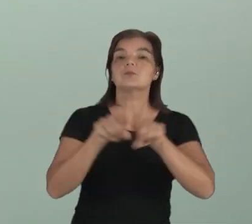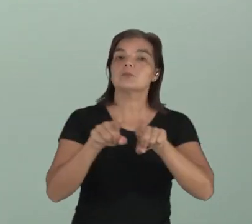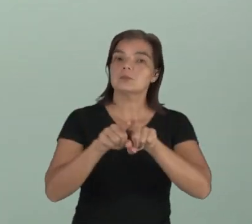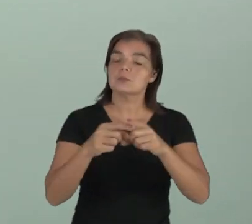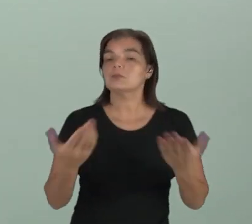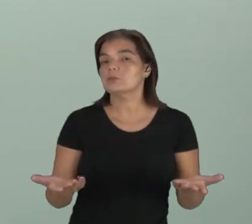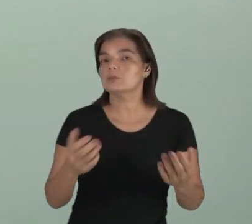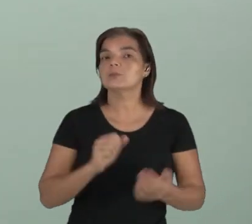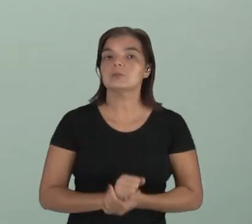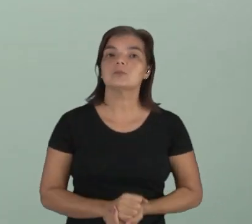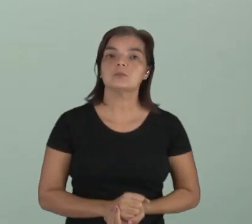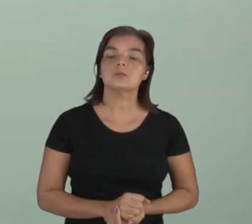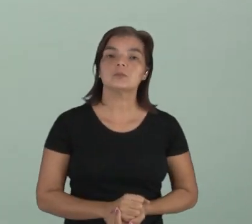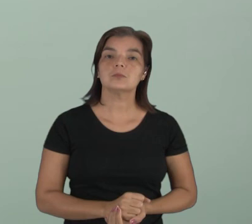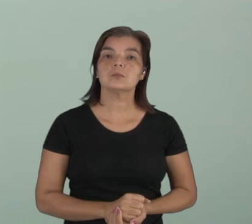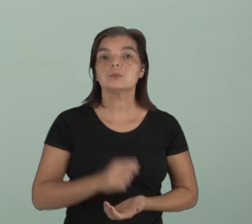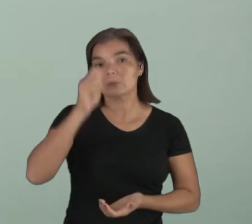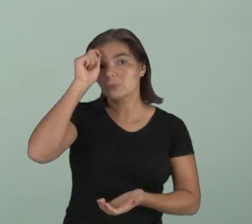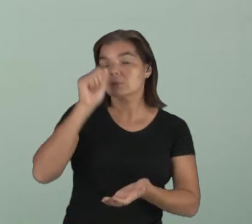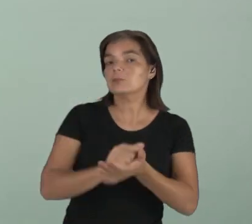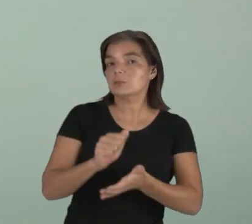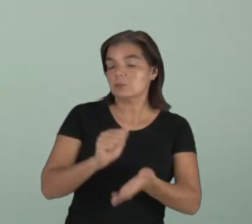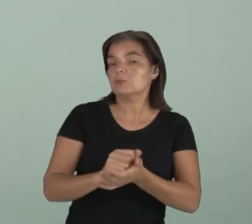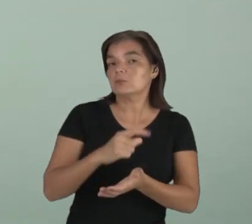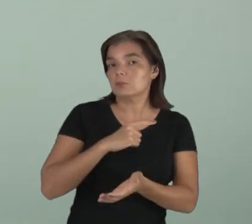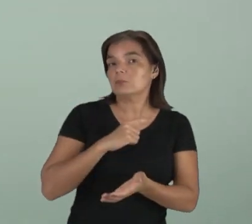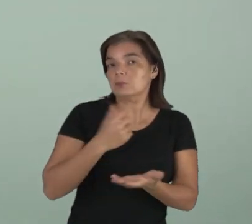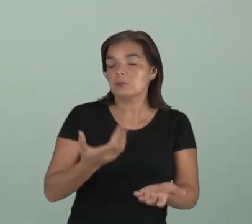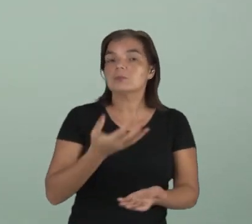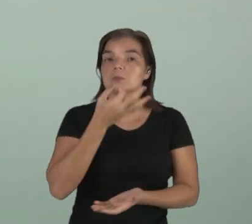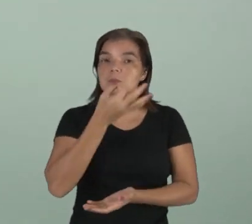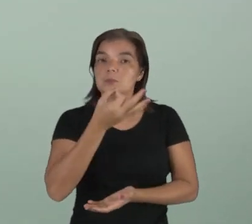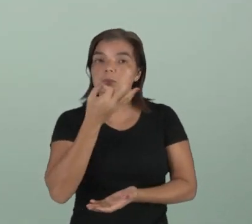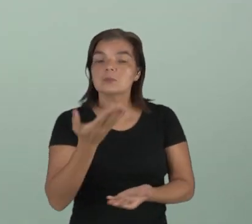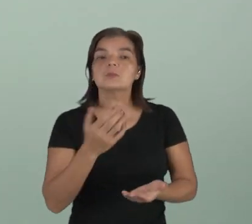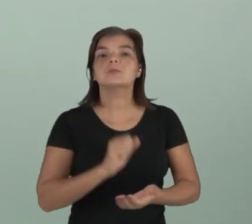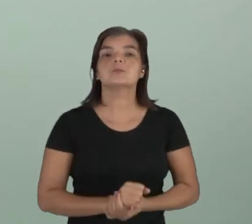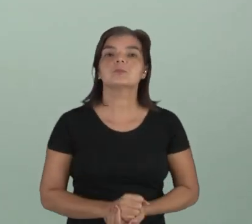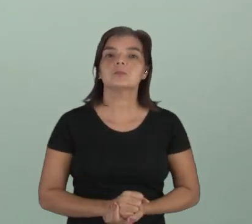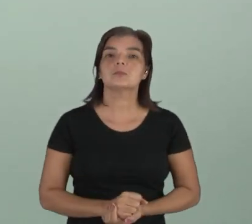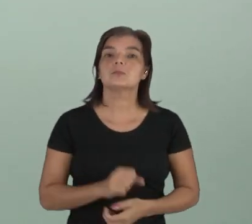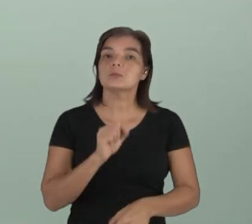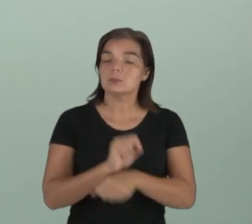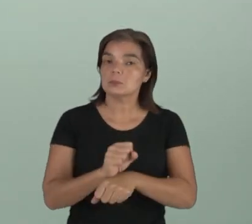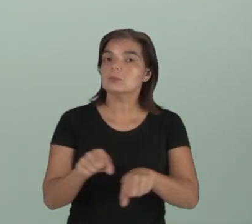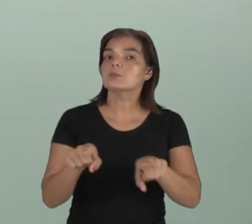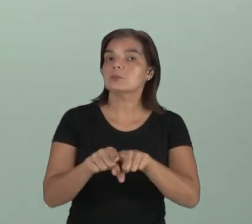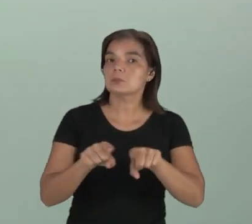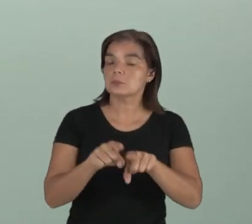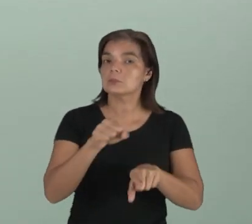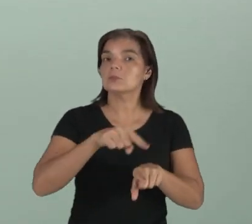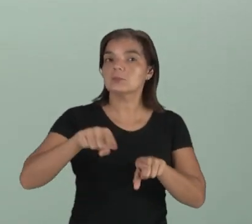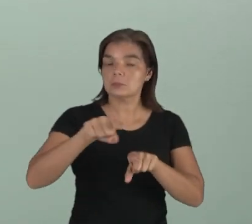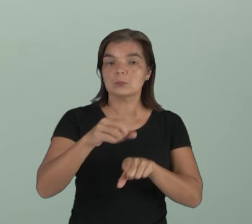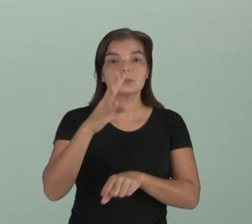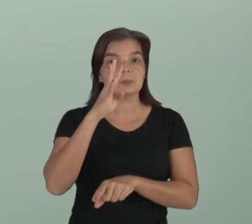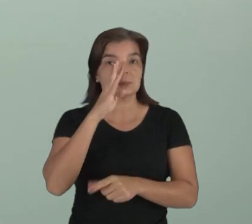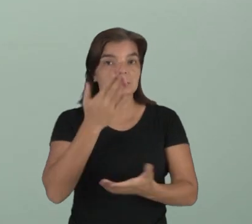por que o articulista tem determinado posicionamento. Eu espero também que vocês